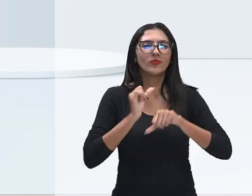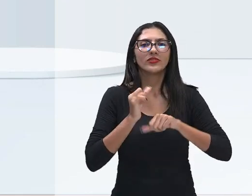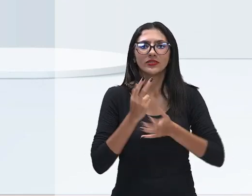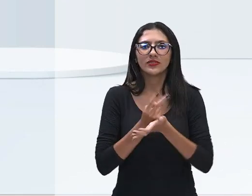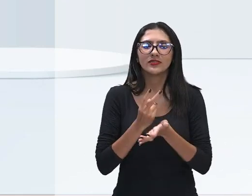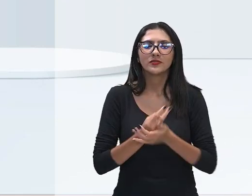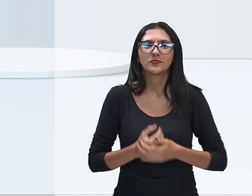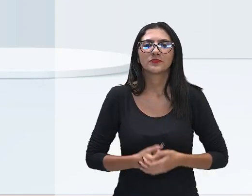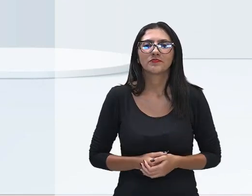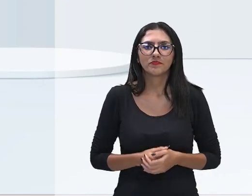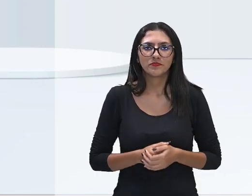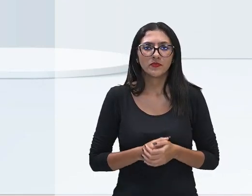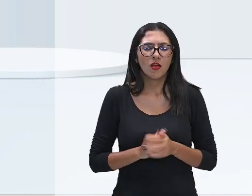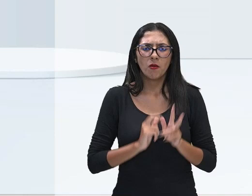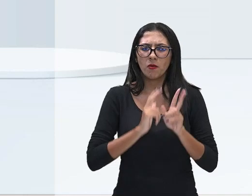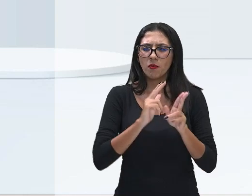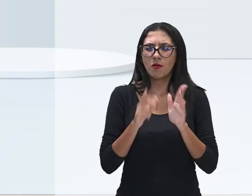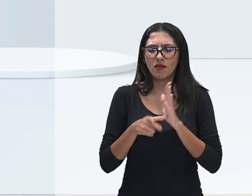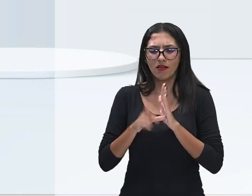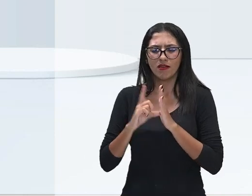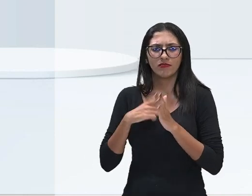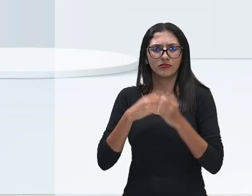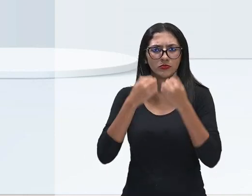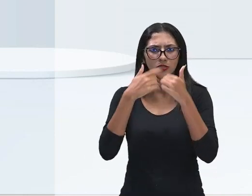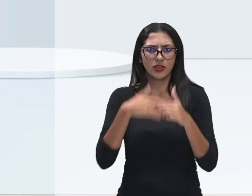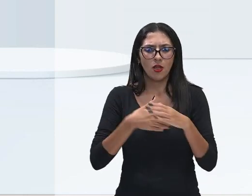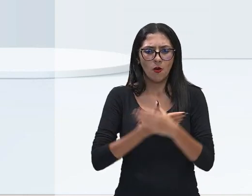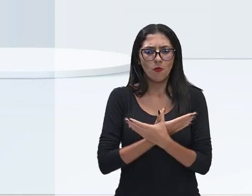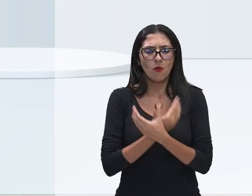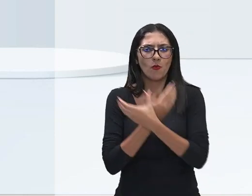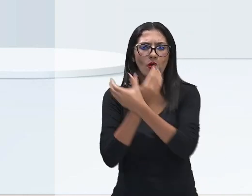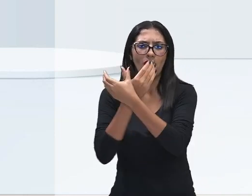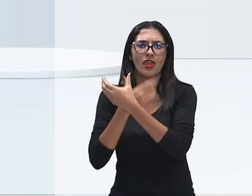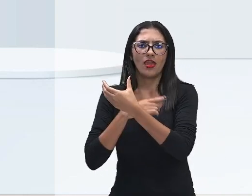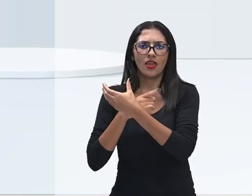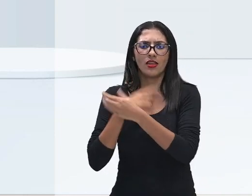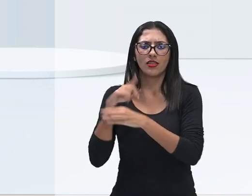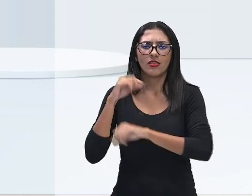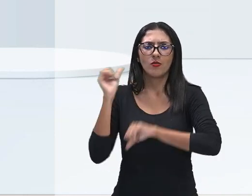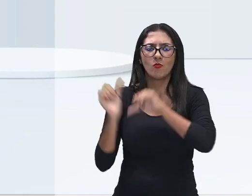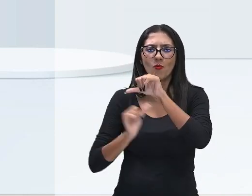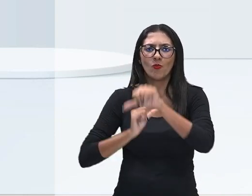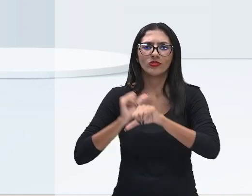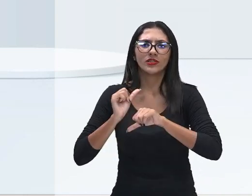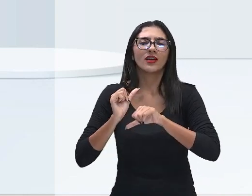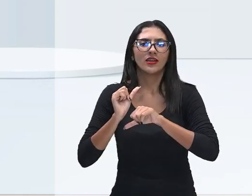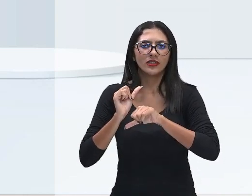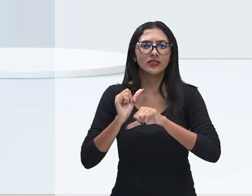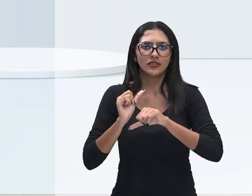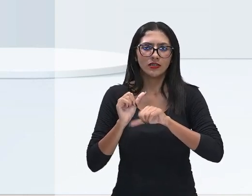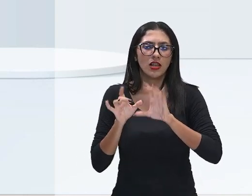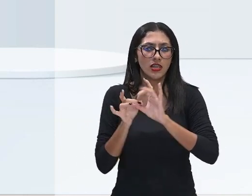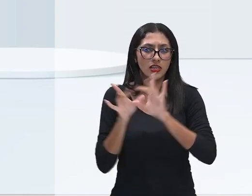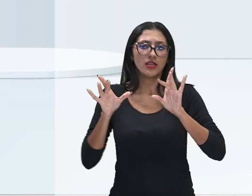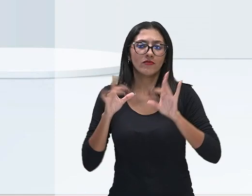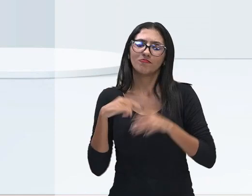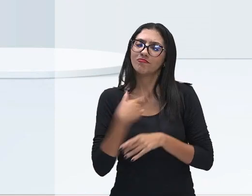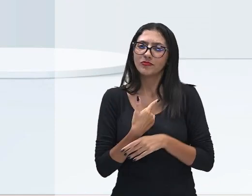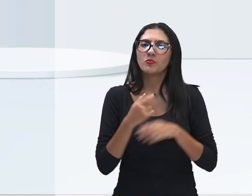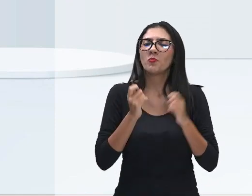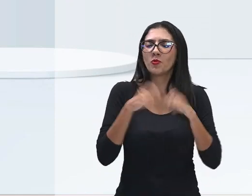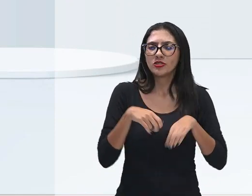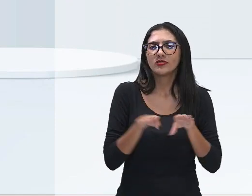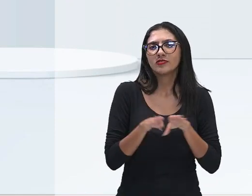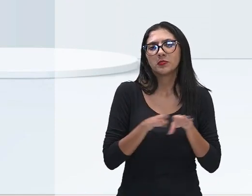como as borboletas que nós vimos, que se transformam em seres bonitos e livres para voar, nós também podemos nos tornar